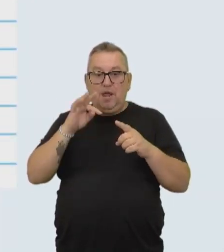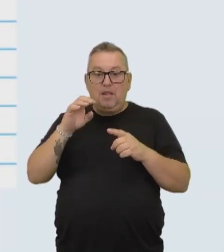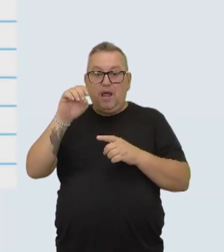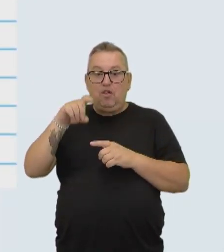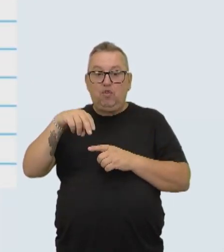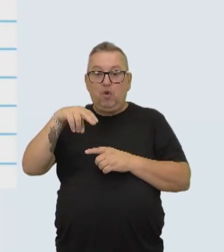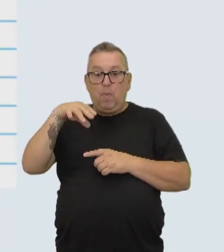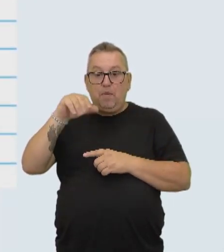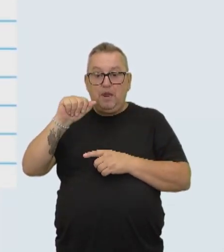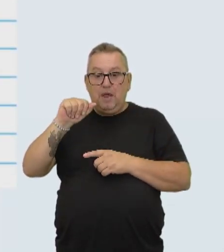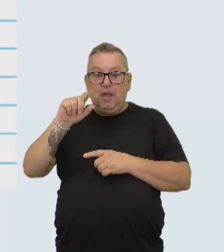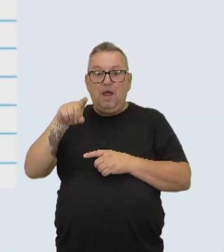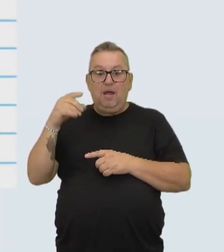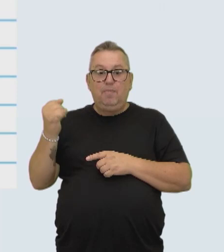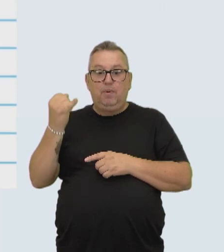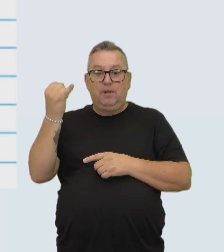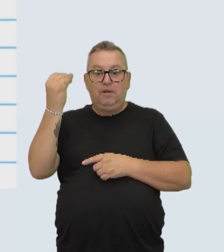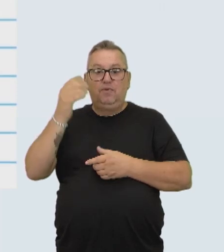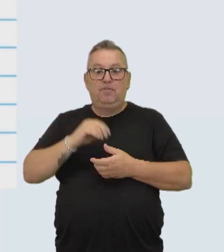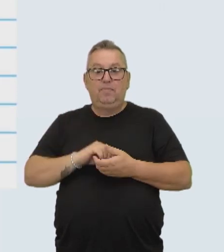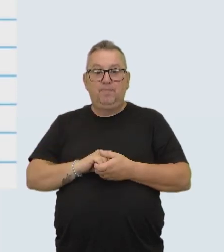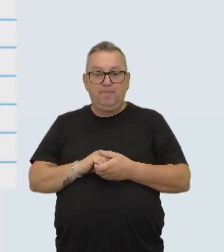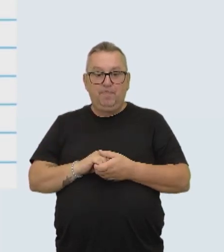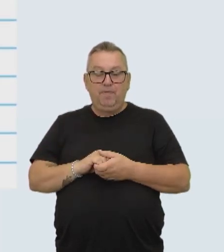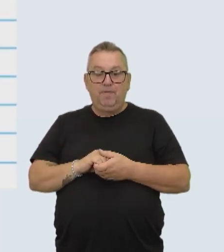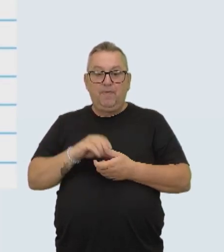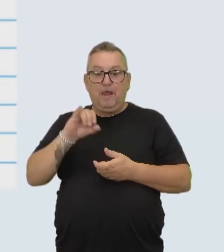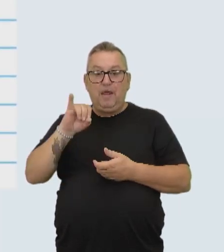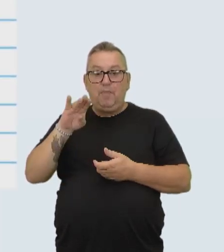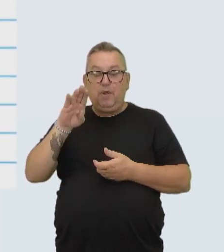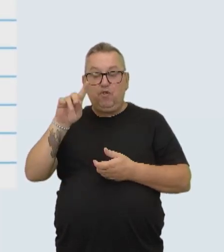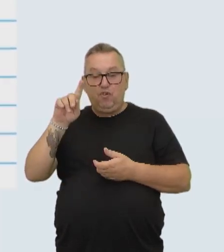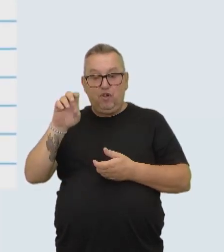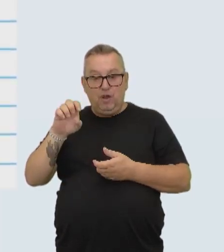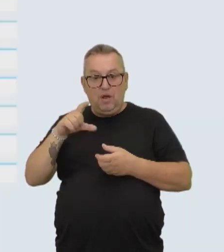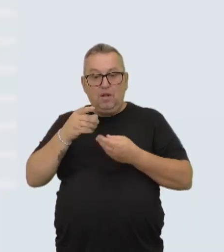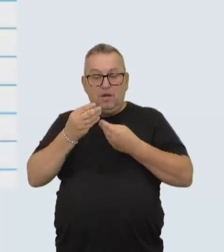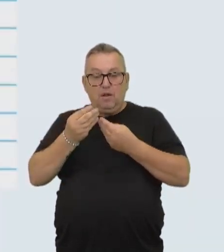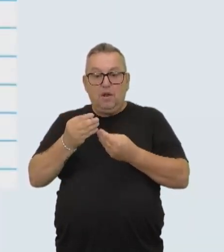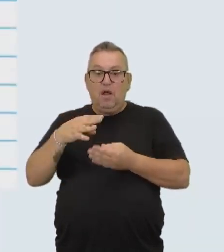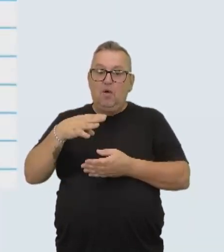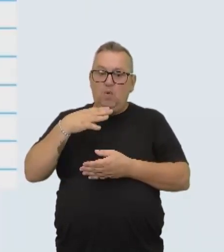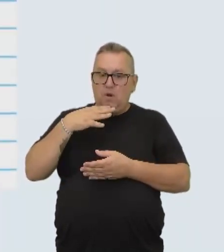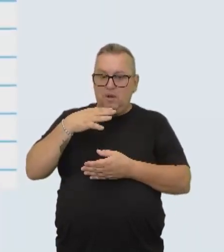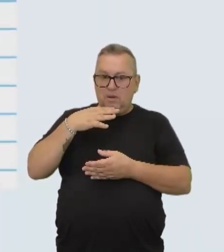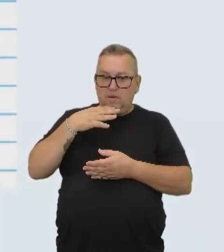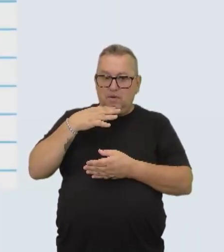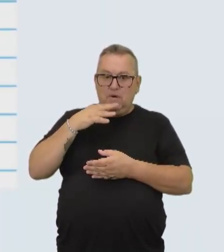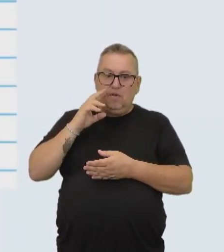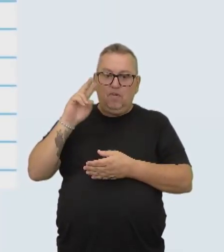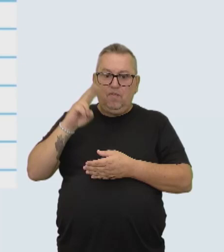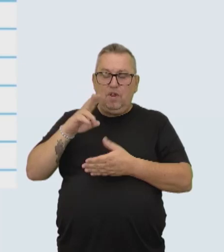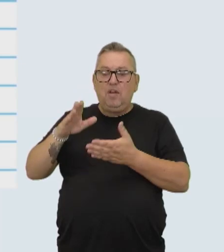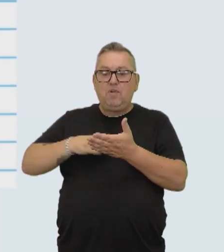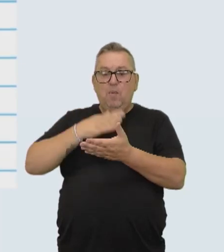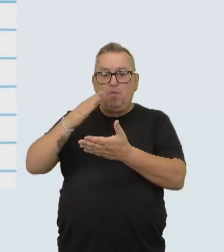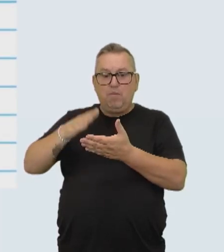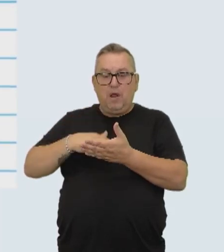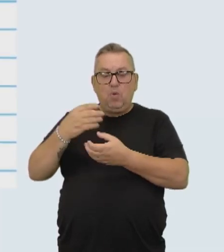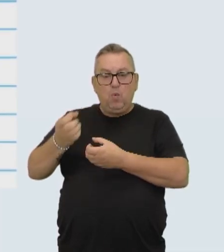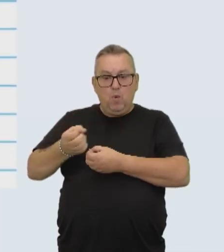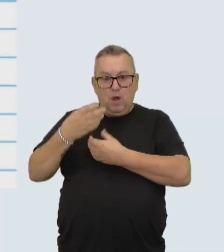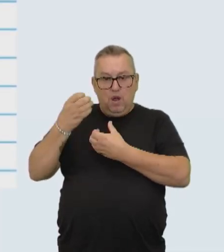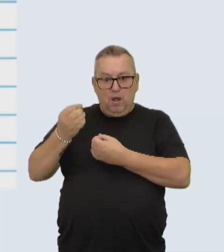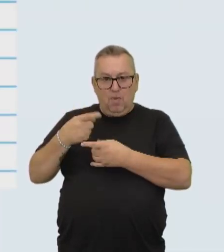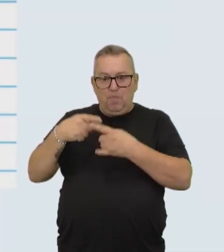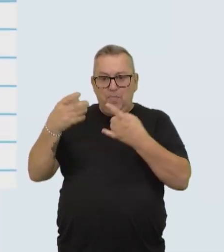tão específica. O IBGE sistematiza esse conhecimento por meio do Manual Técnico de Pedologia, uma publicação